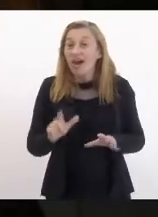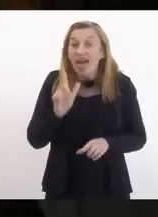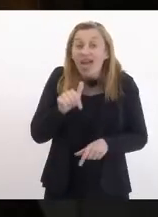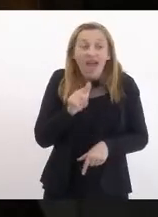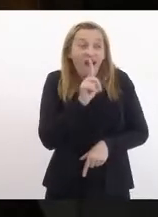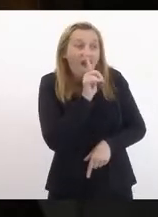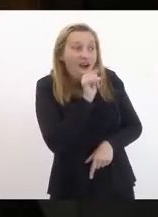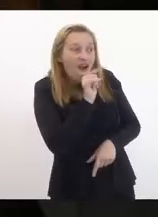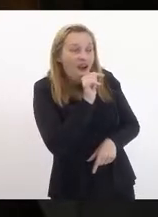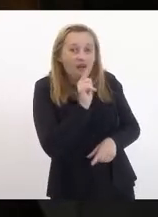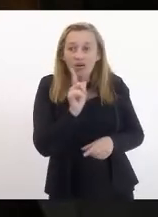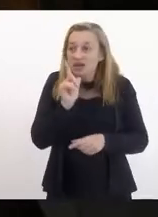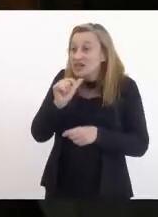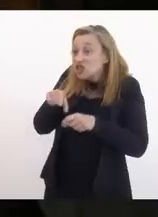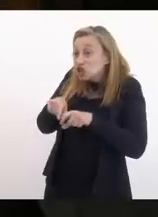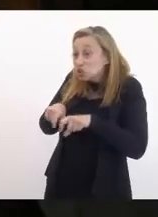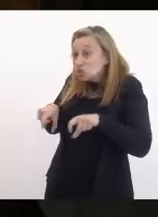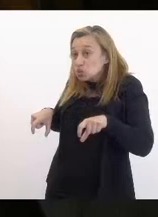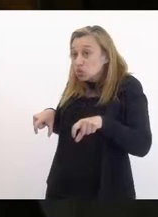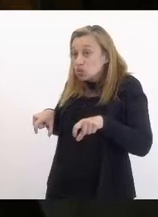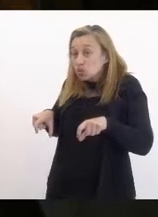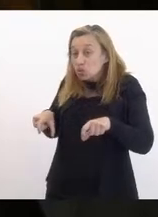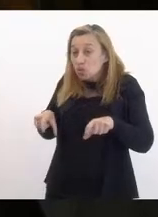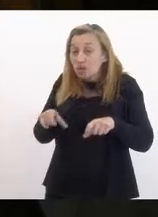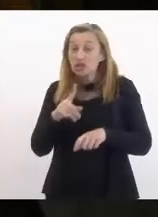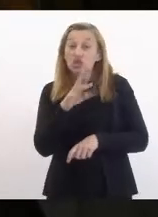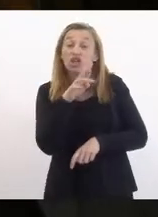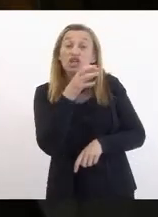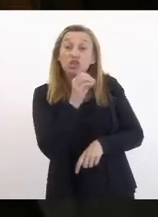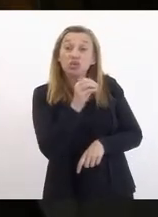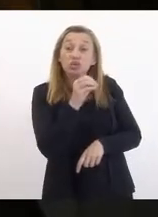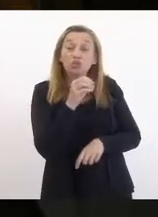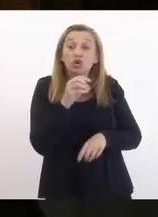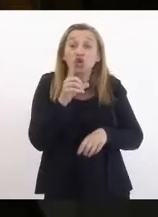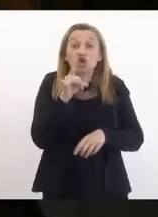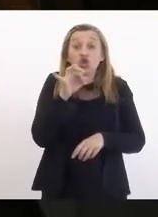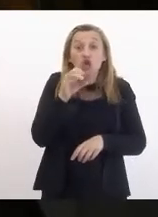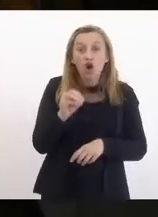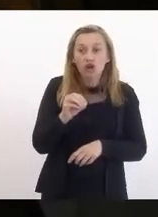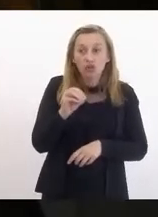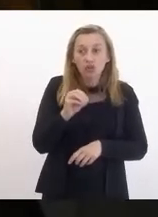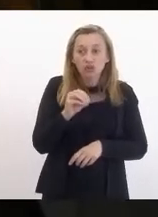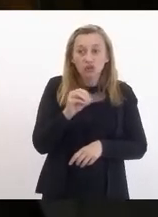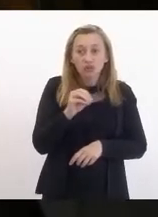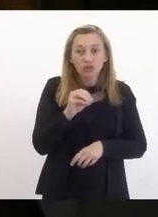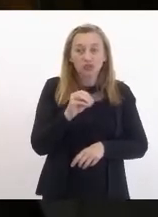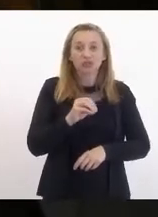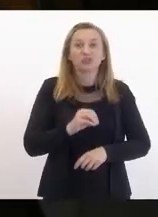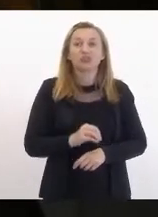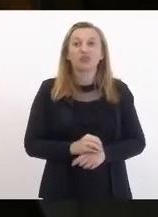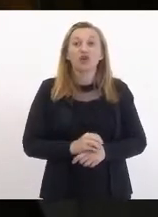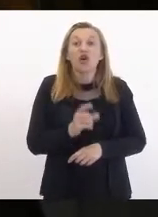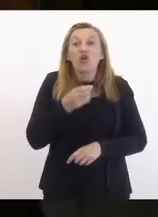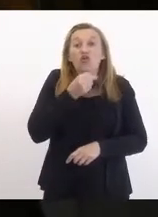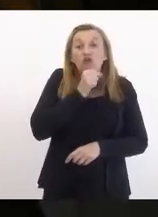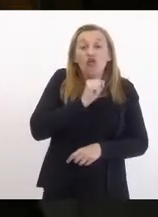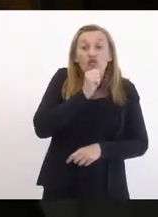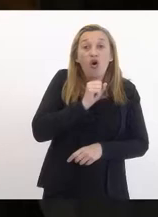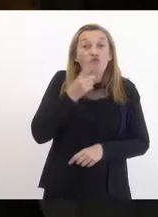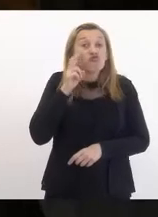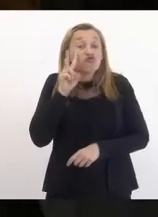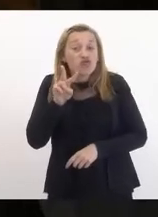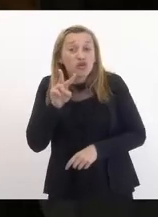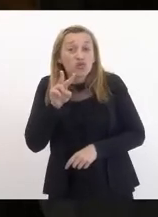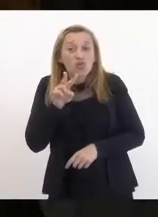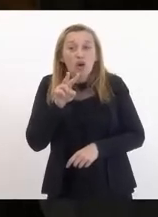e esgoto, resíduo sólido e drenagem. Vovó viu a uva.